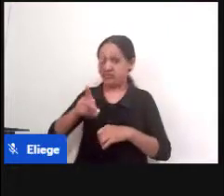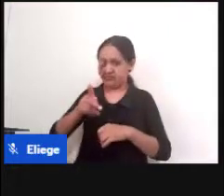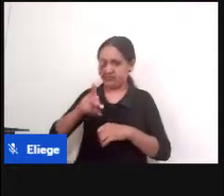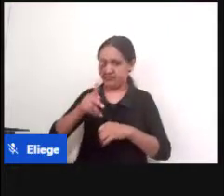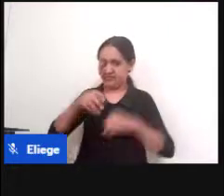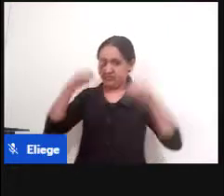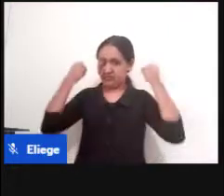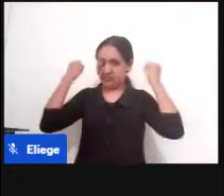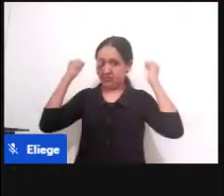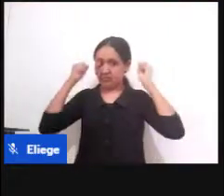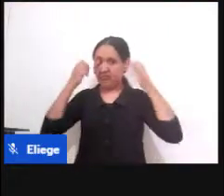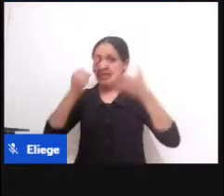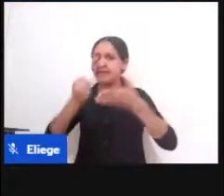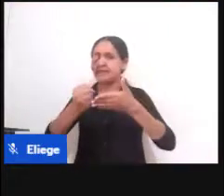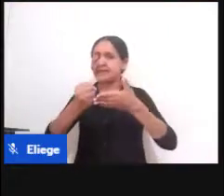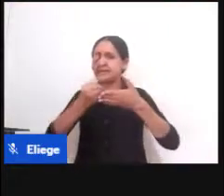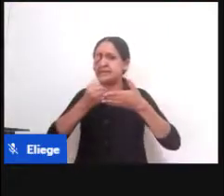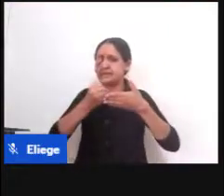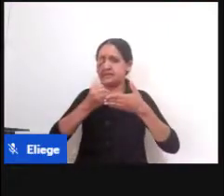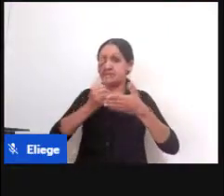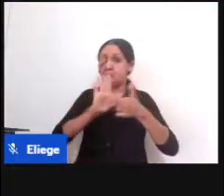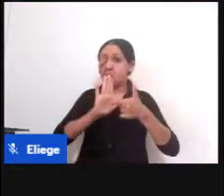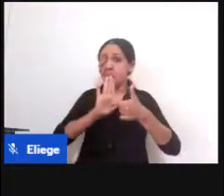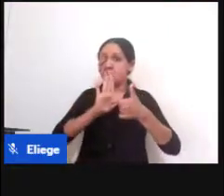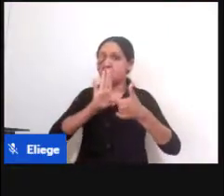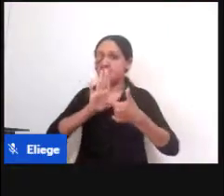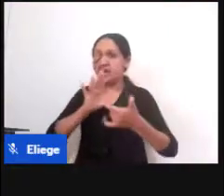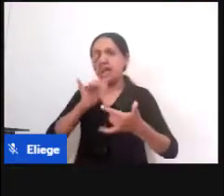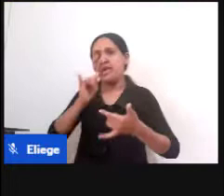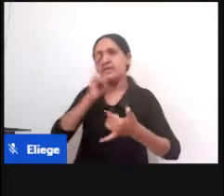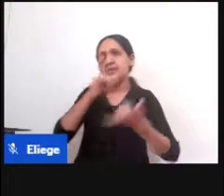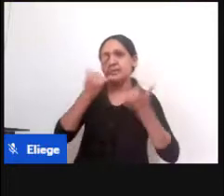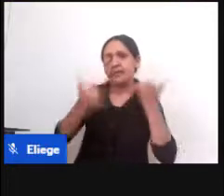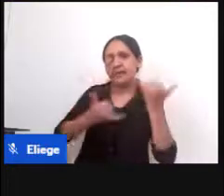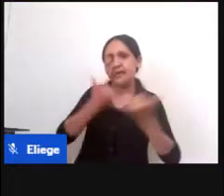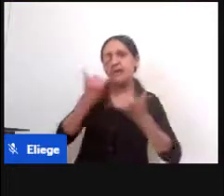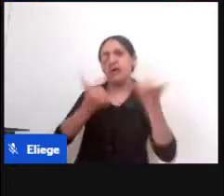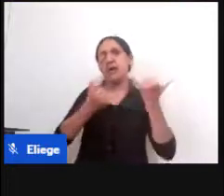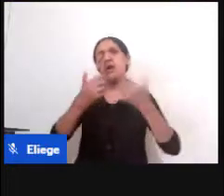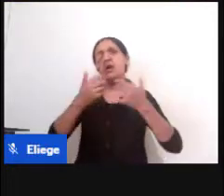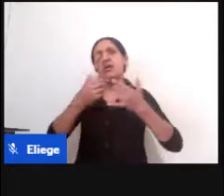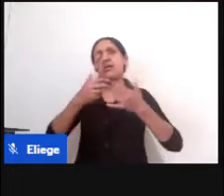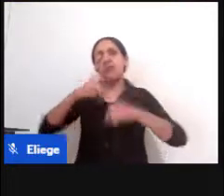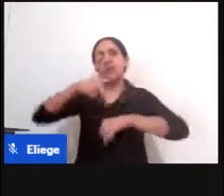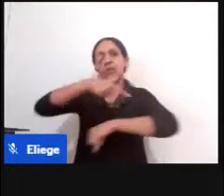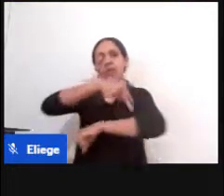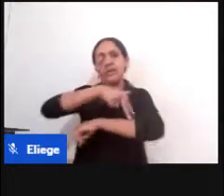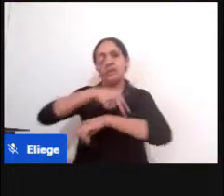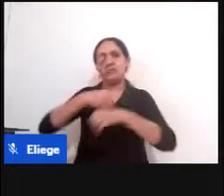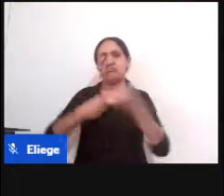sistematizadas. Porque o brincar pelo brincar, o correr pelo correr, o dançar pelo dançar,